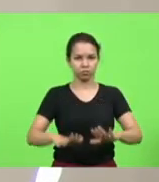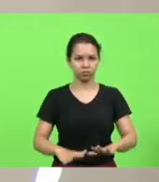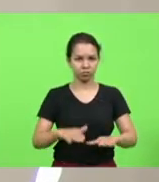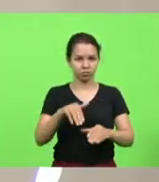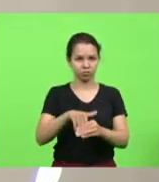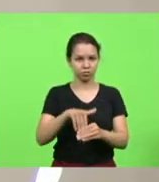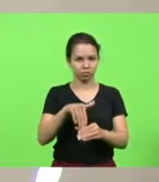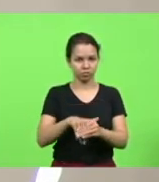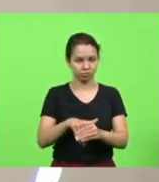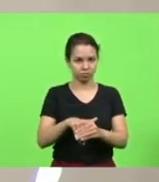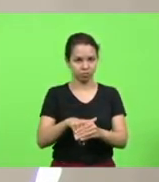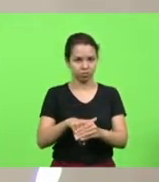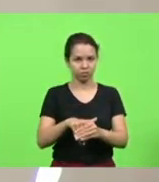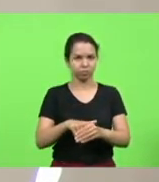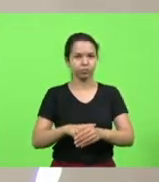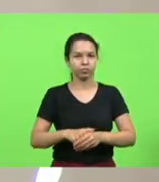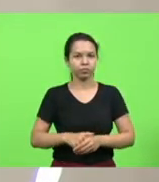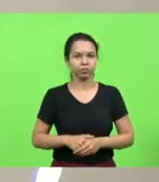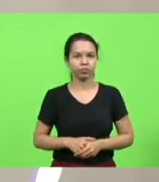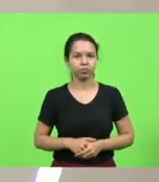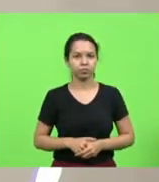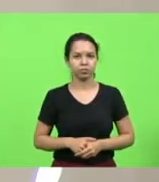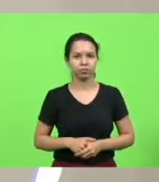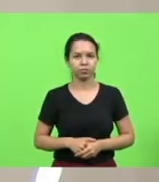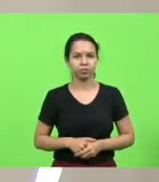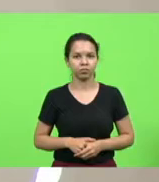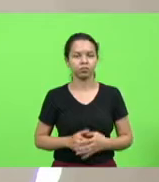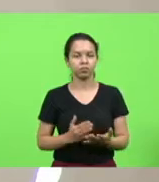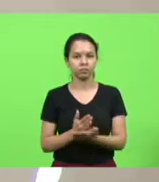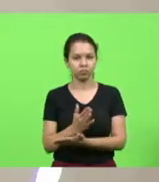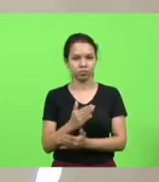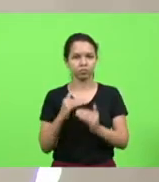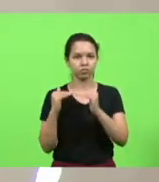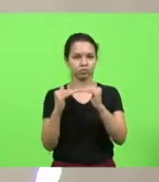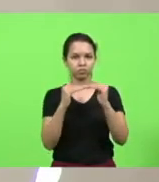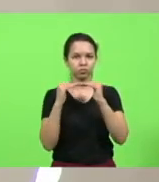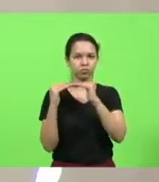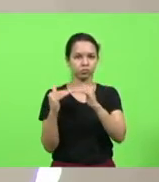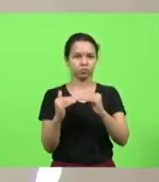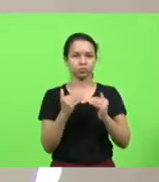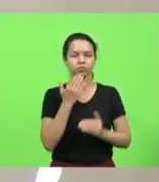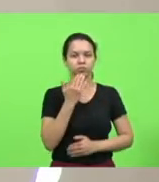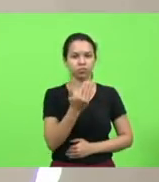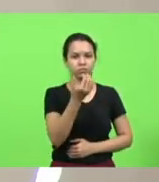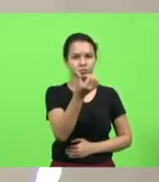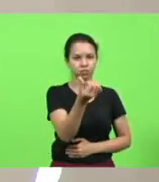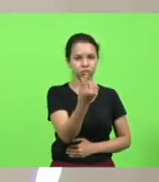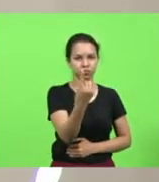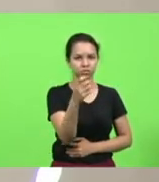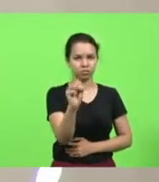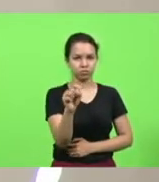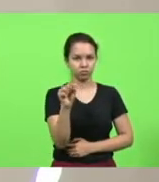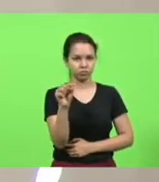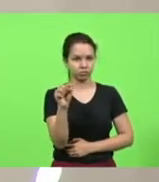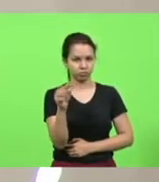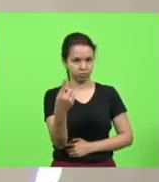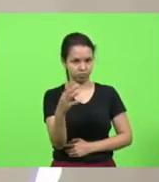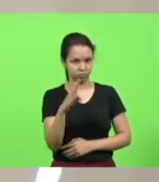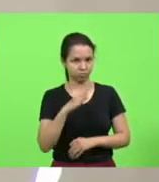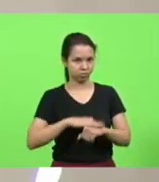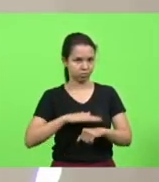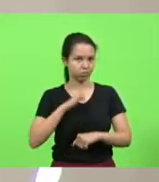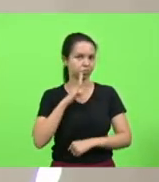votação, deputados que aprovam permaneçam como se encontram. Aprovado por unanimidade. Requerimento 618, autoria deputado Bruno